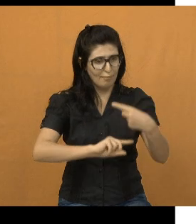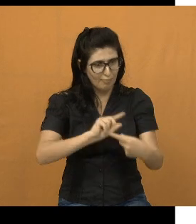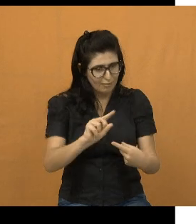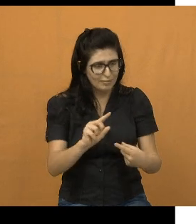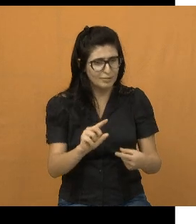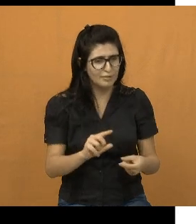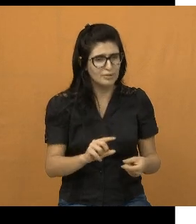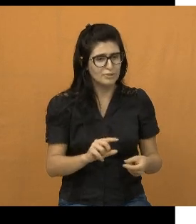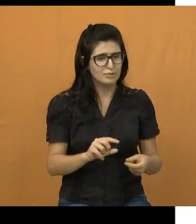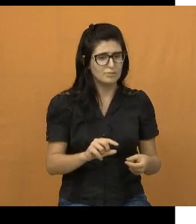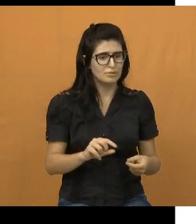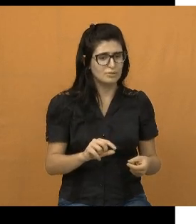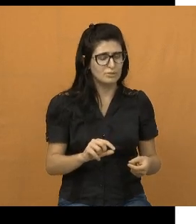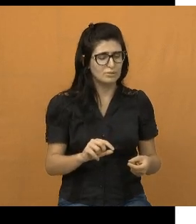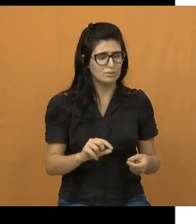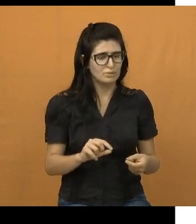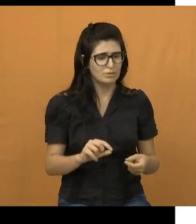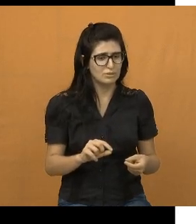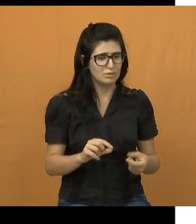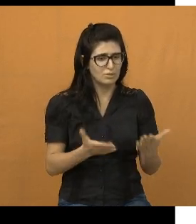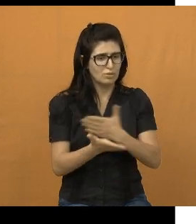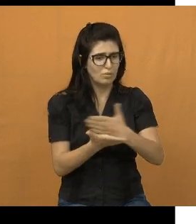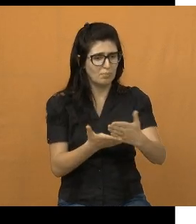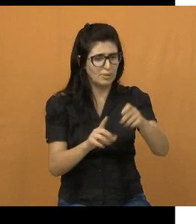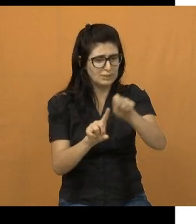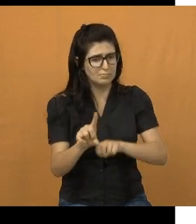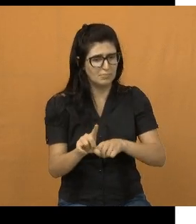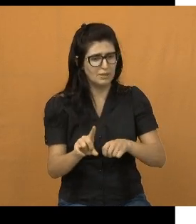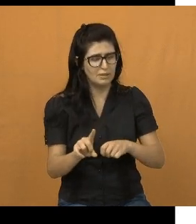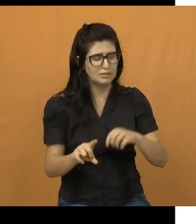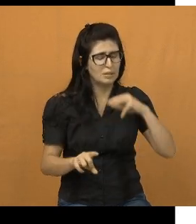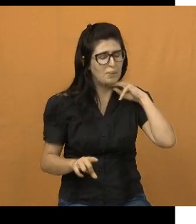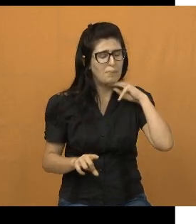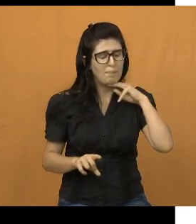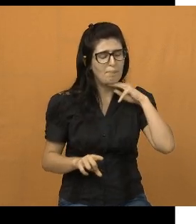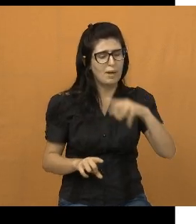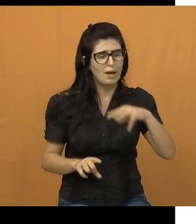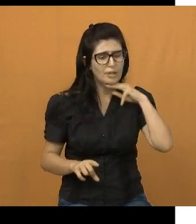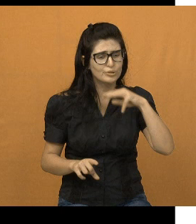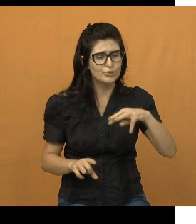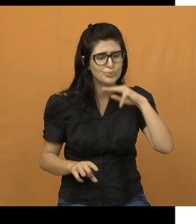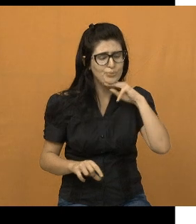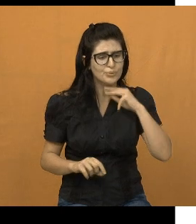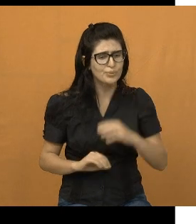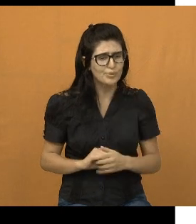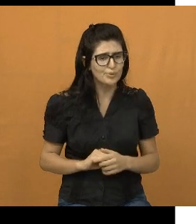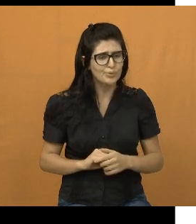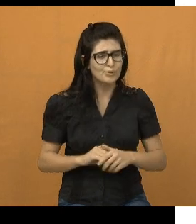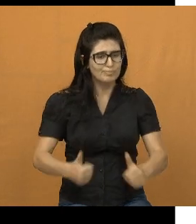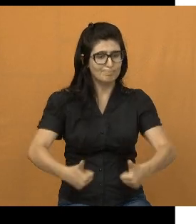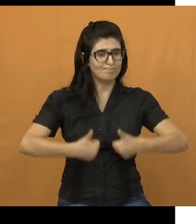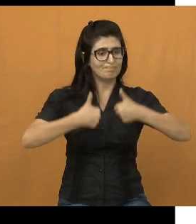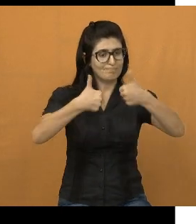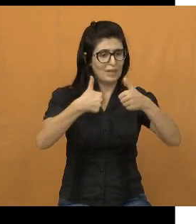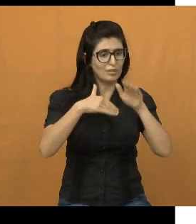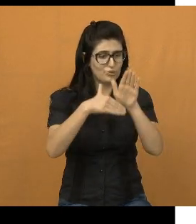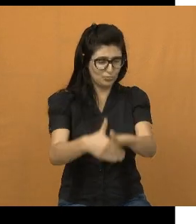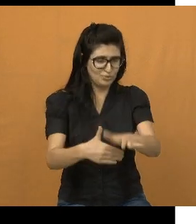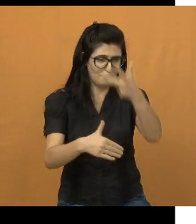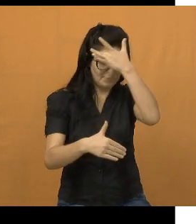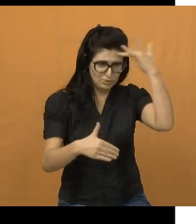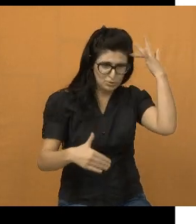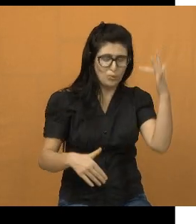de, a partir do mês de março, isso foi recuperado e foi em